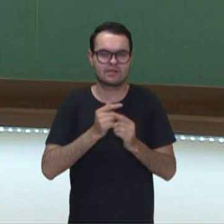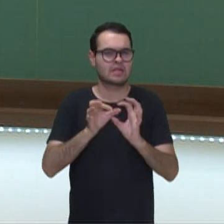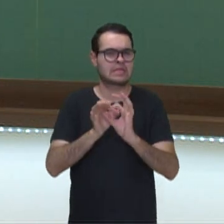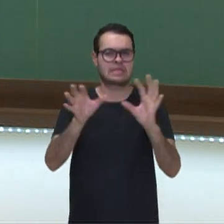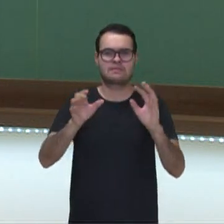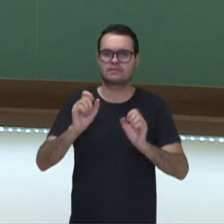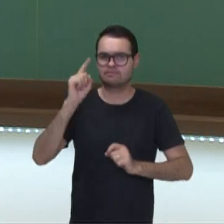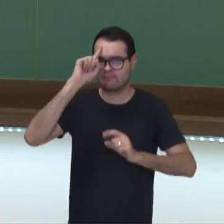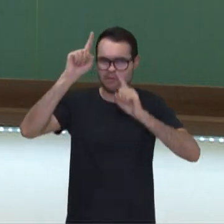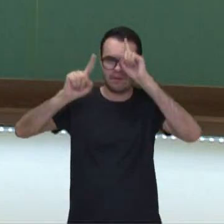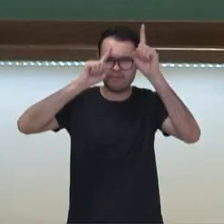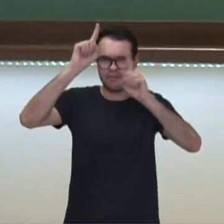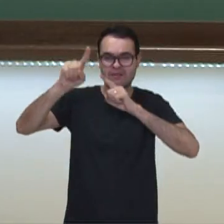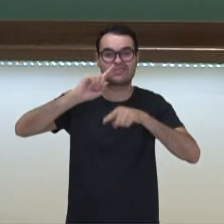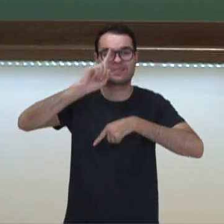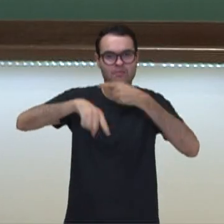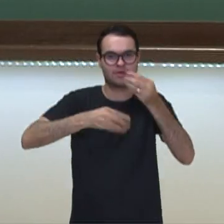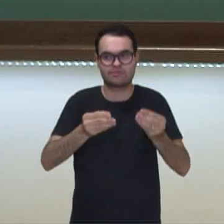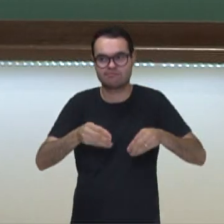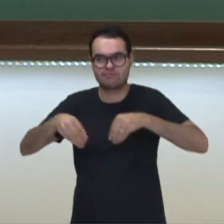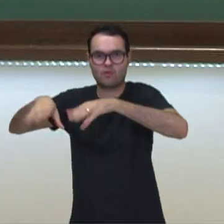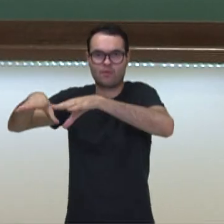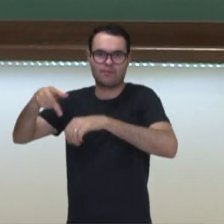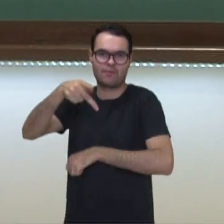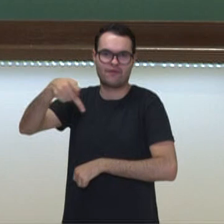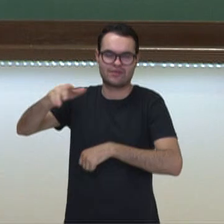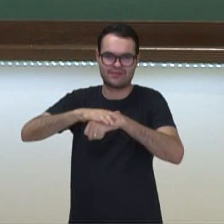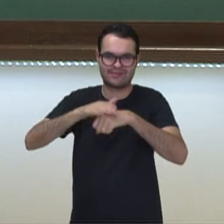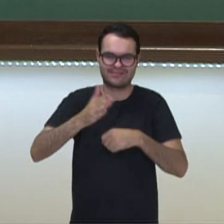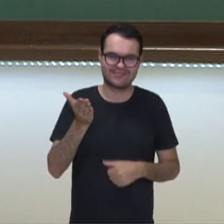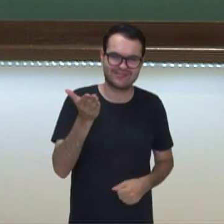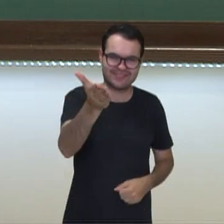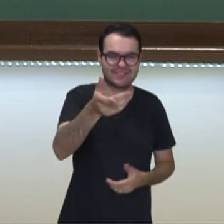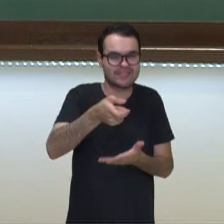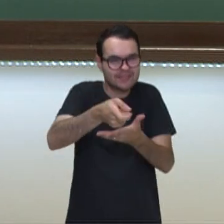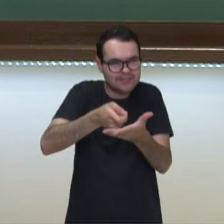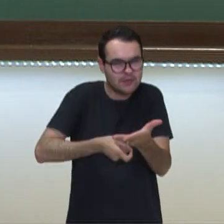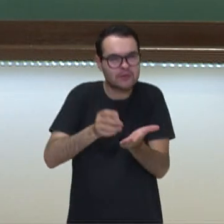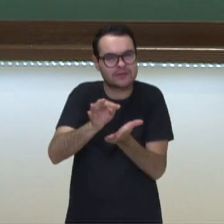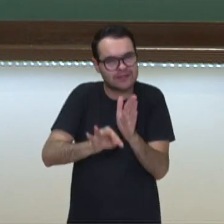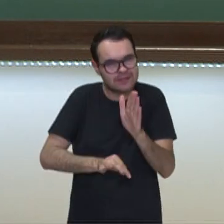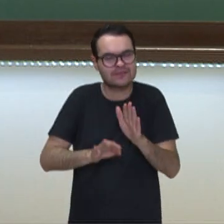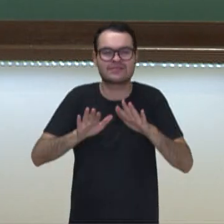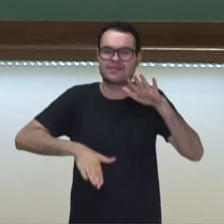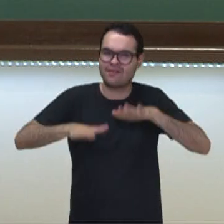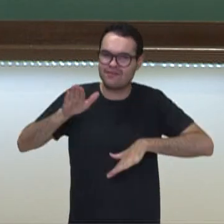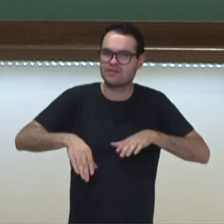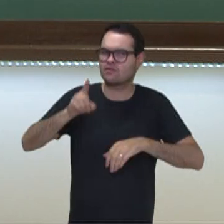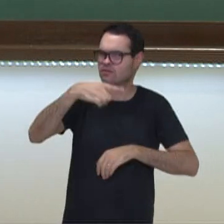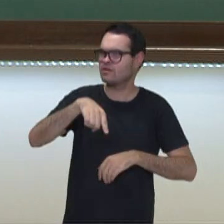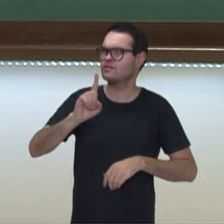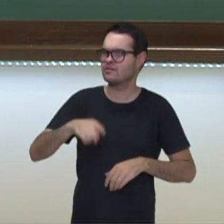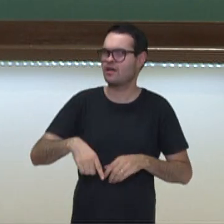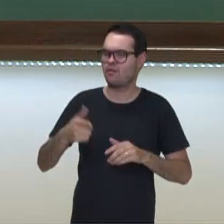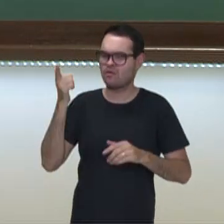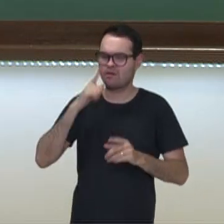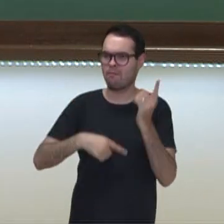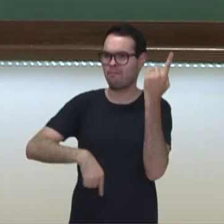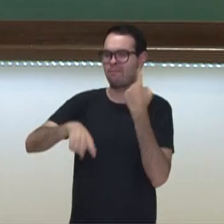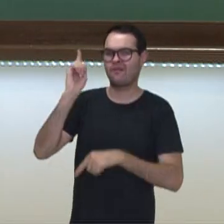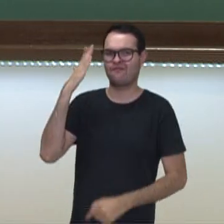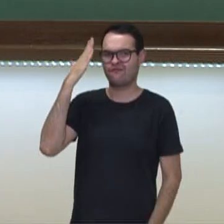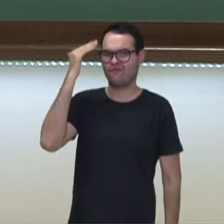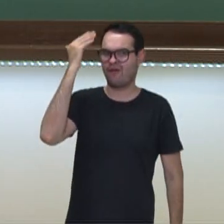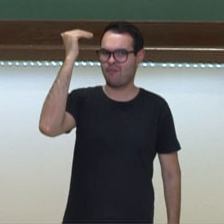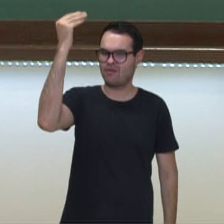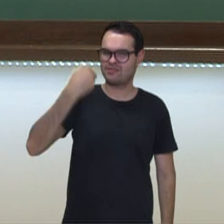seu professor. Eu vou dar esse tempo para vocês aí. Façam esse texto. Quem sabe vocês não são um talento aí, né? E podem